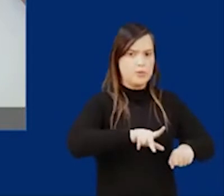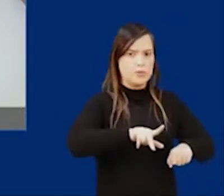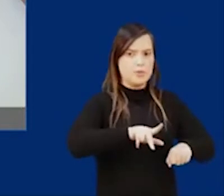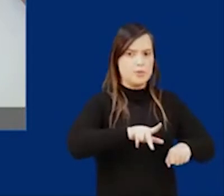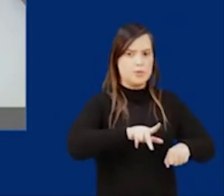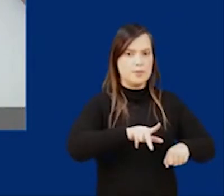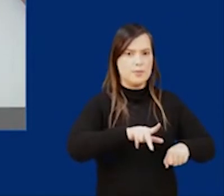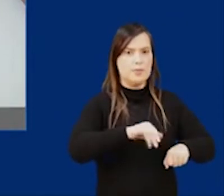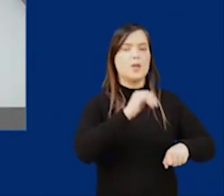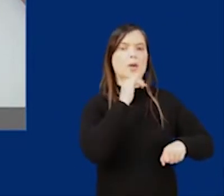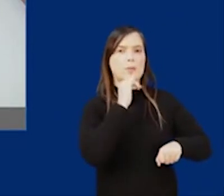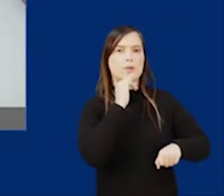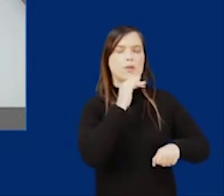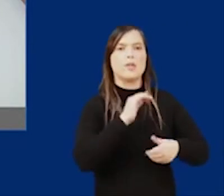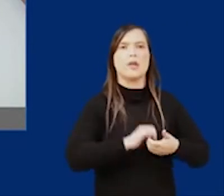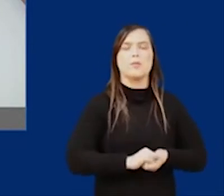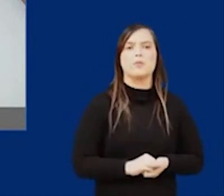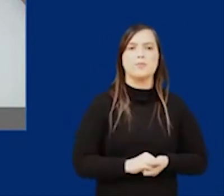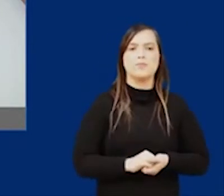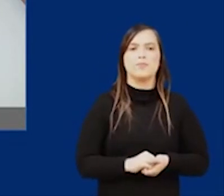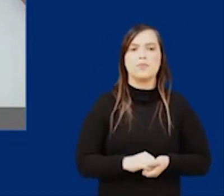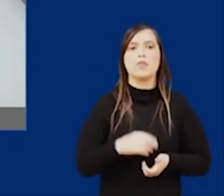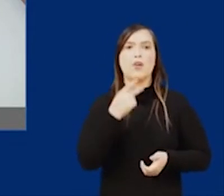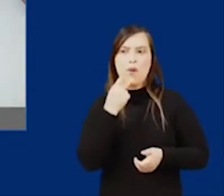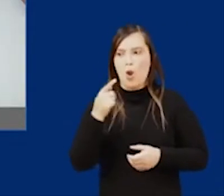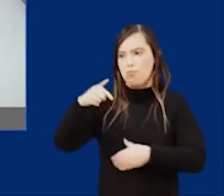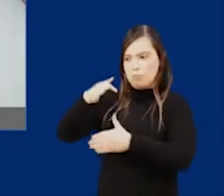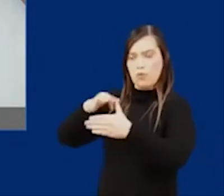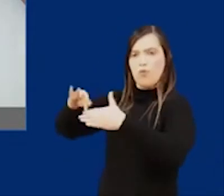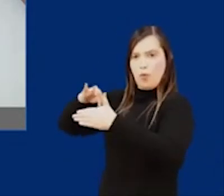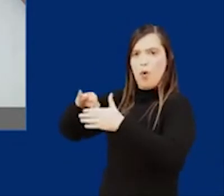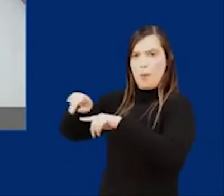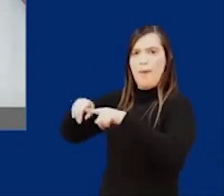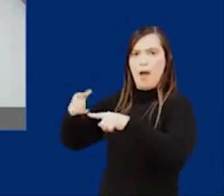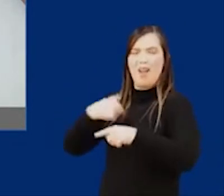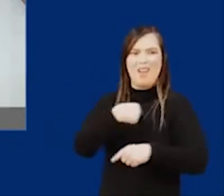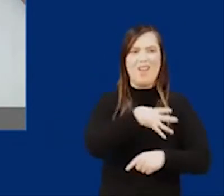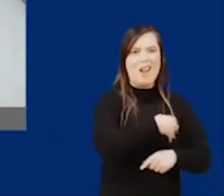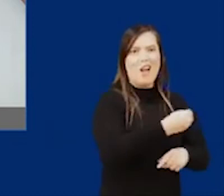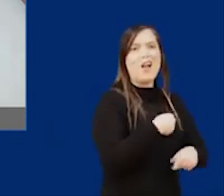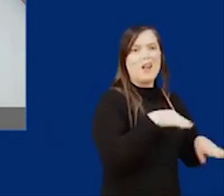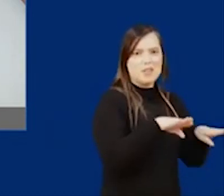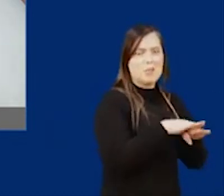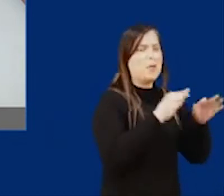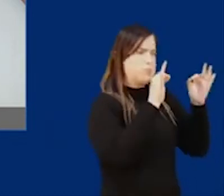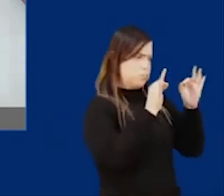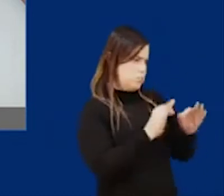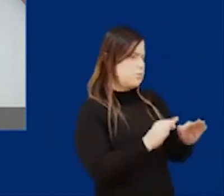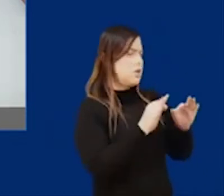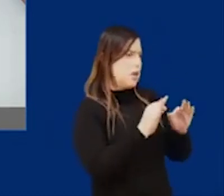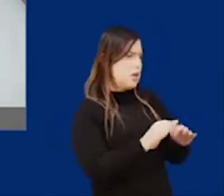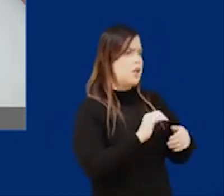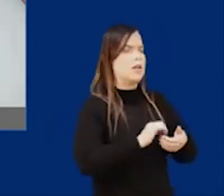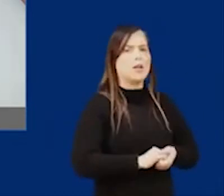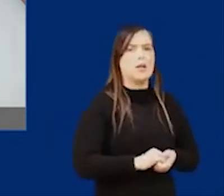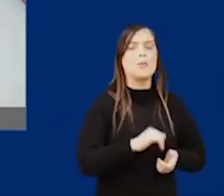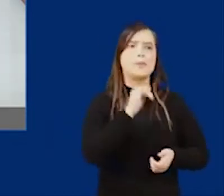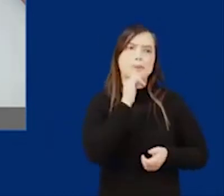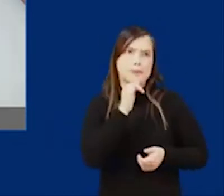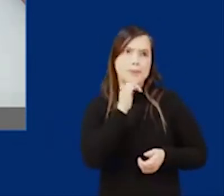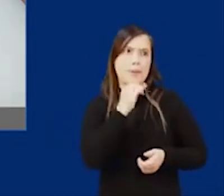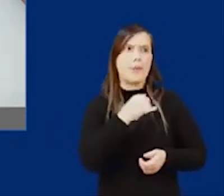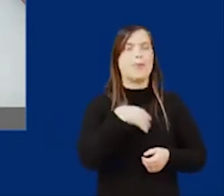de acordo com essa sua fala, né, eu sei que você falou com a fórmula, mas acho que o leite materno também, acredito que funciona assim, né? Não, certamente. Não, o leite materno é o